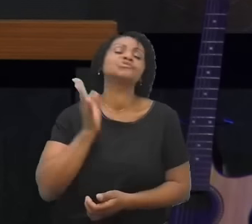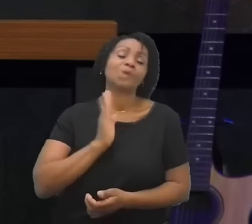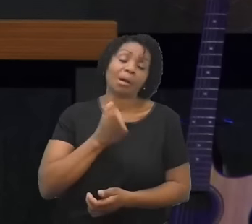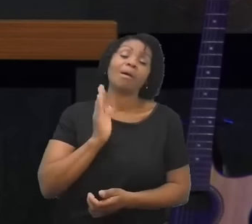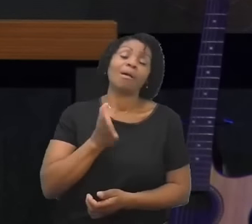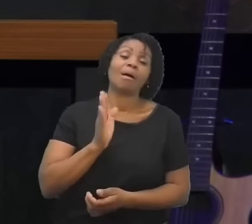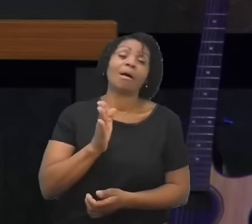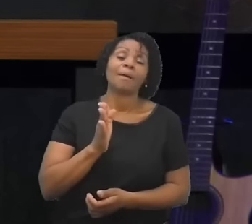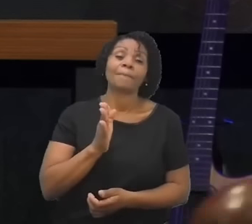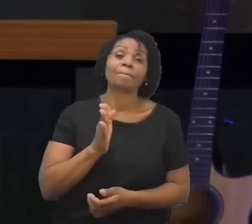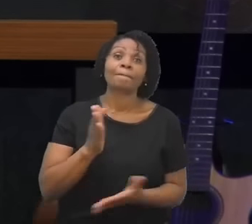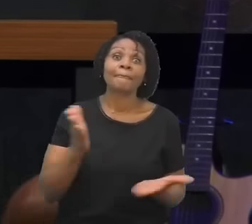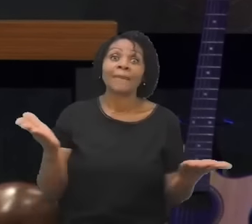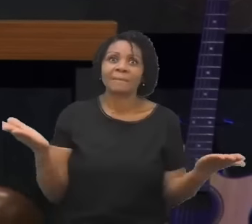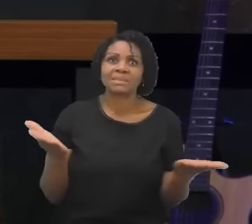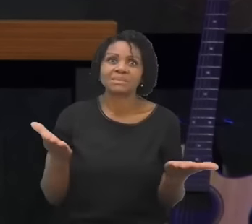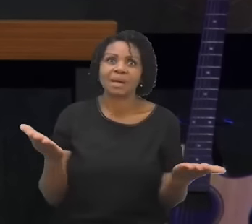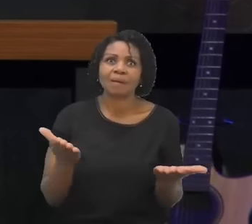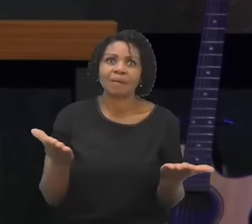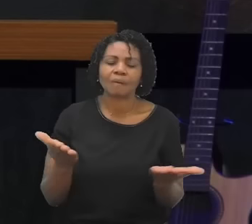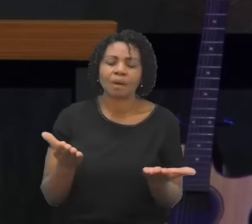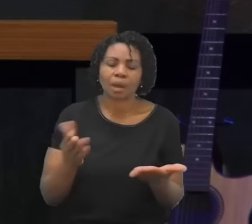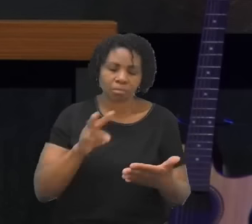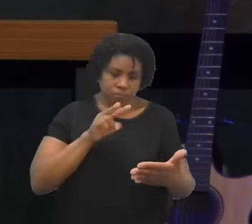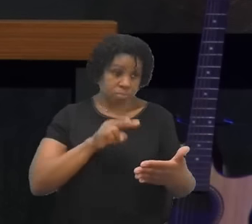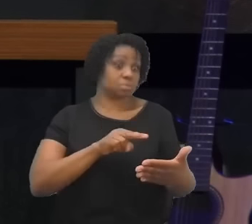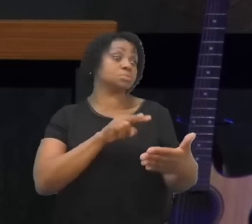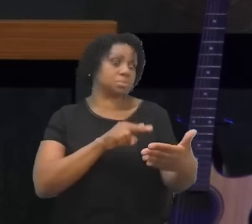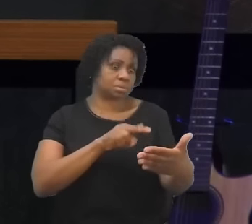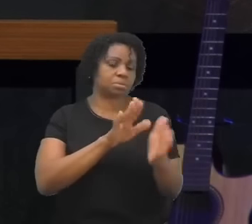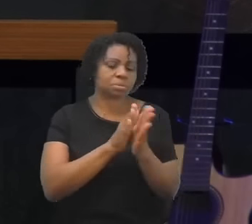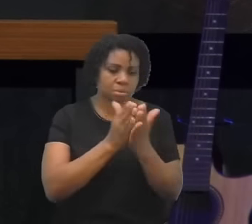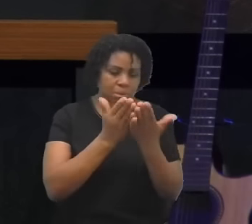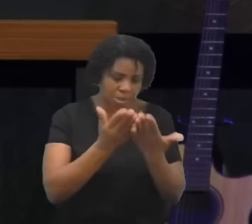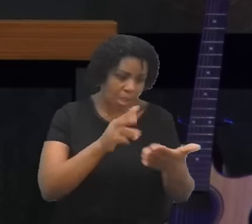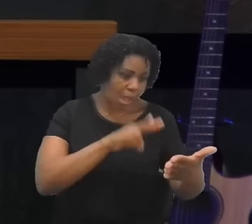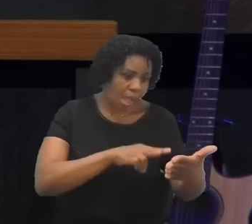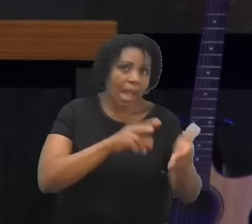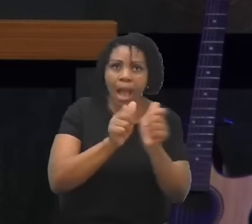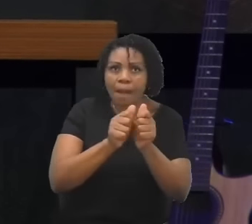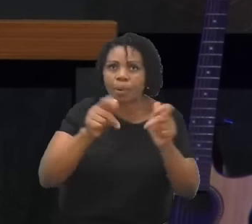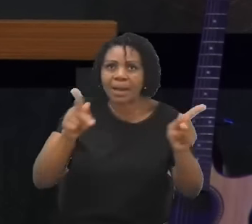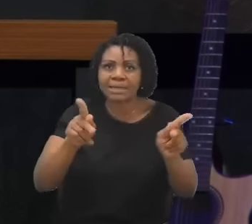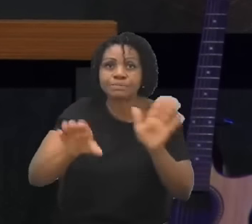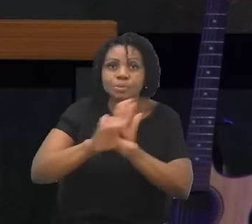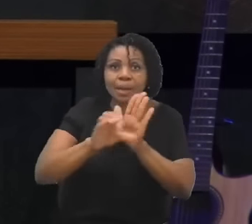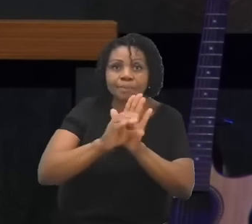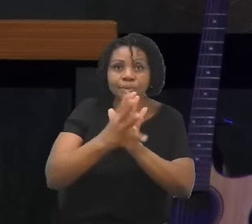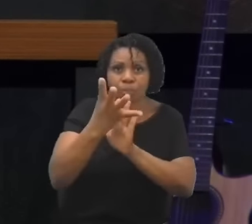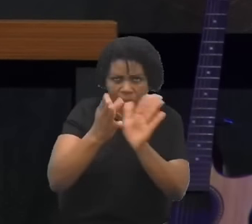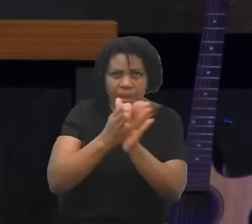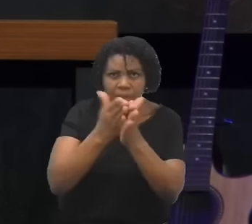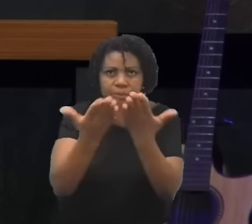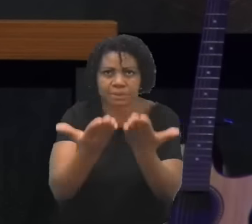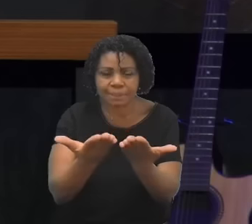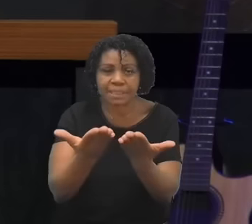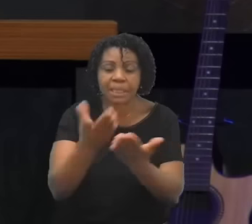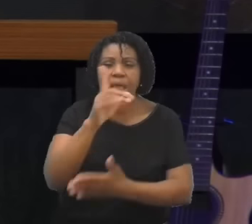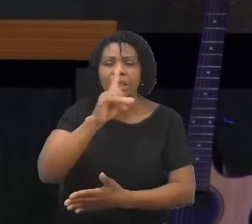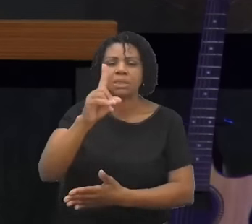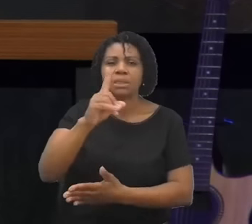vezes. Mas dessa vez, quando os meus olhos bateram em Apocalipse capítulo 4, eu gostaria que você abrisse,